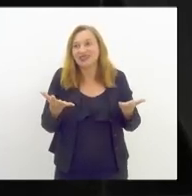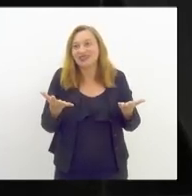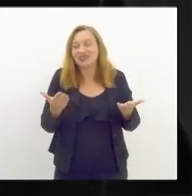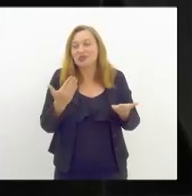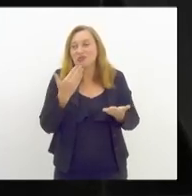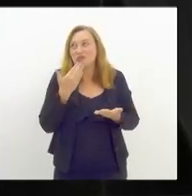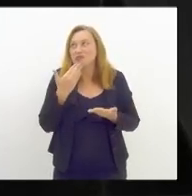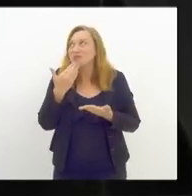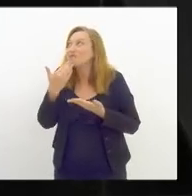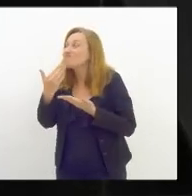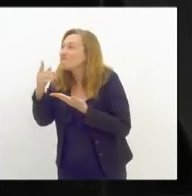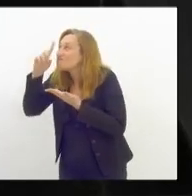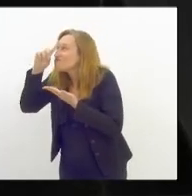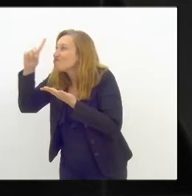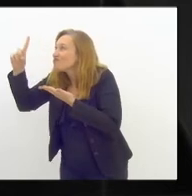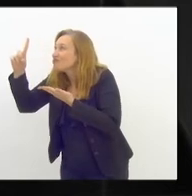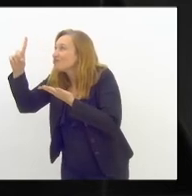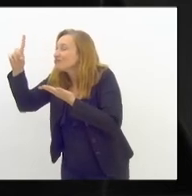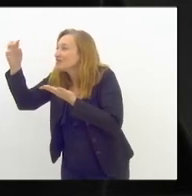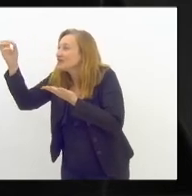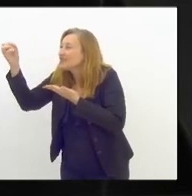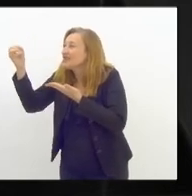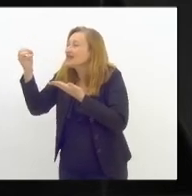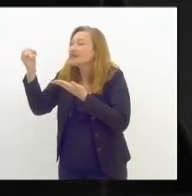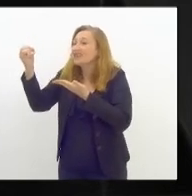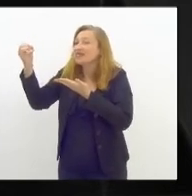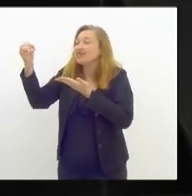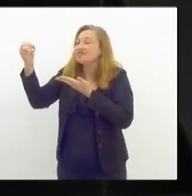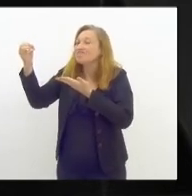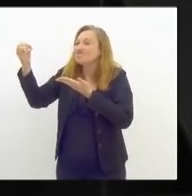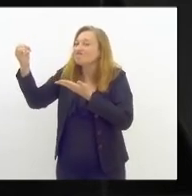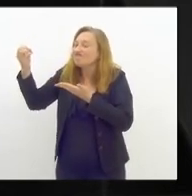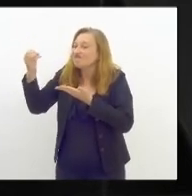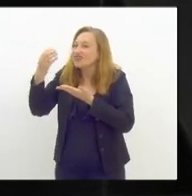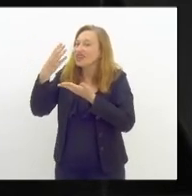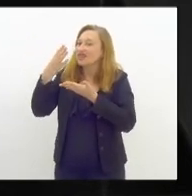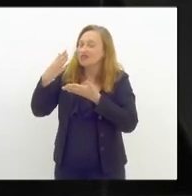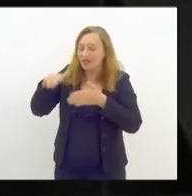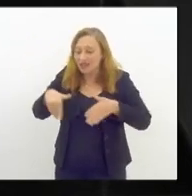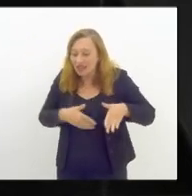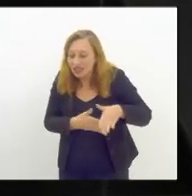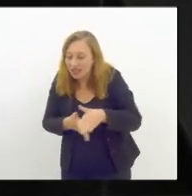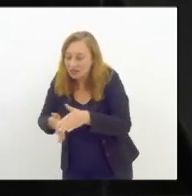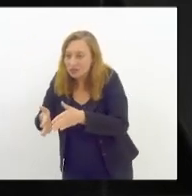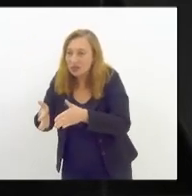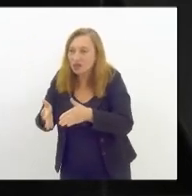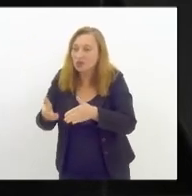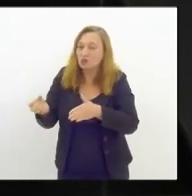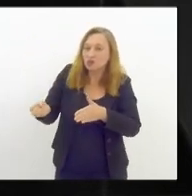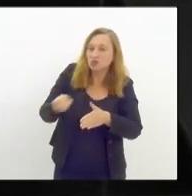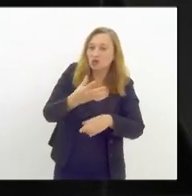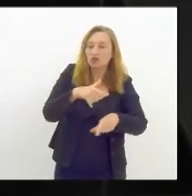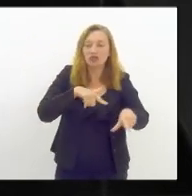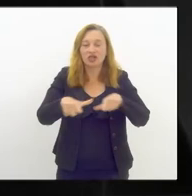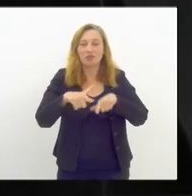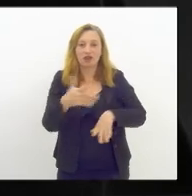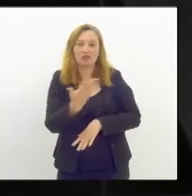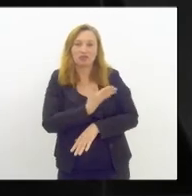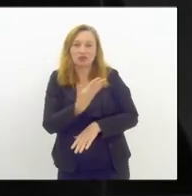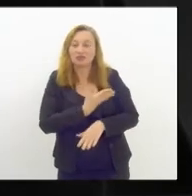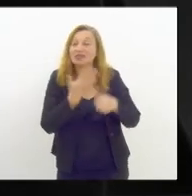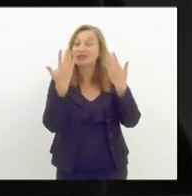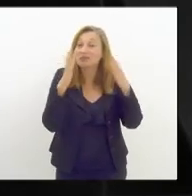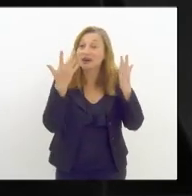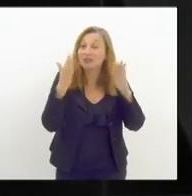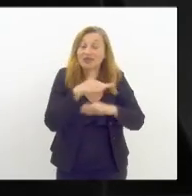Peço a Deus que me ilumine para seguir nessa caminhada no novo pleito com os meus colegas parabenizar